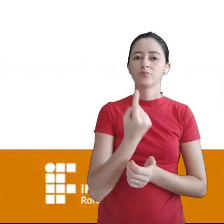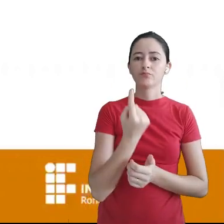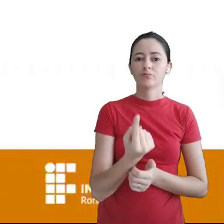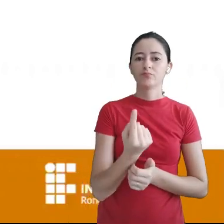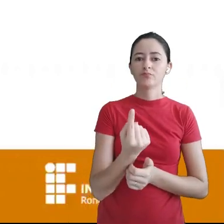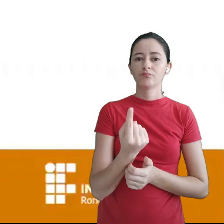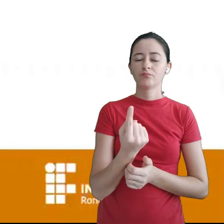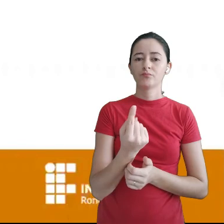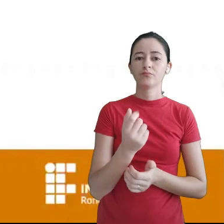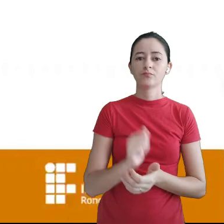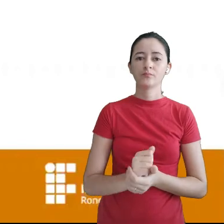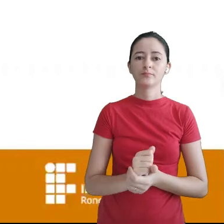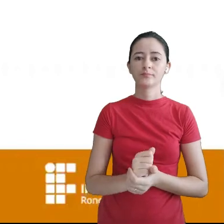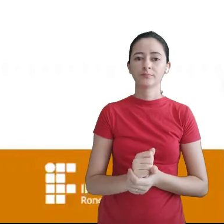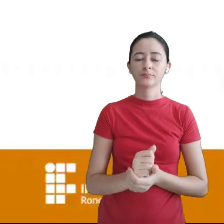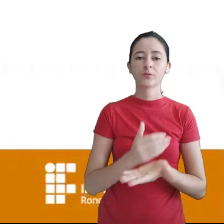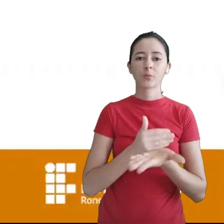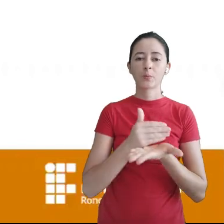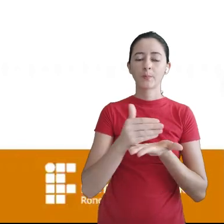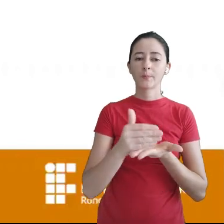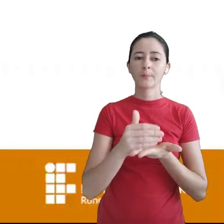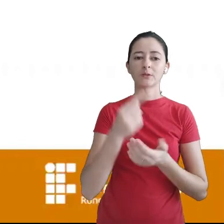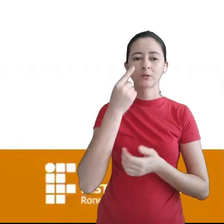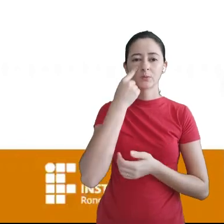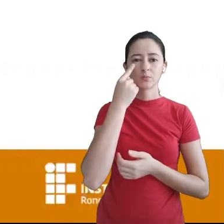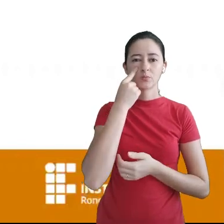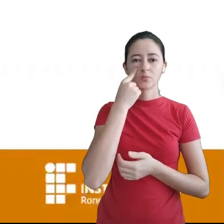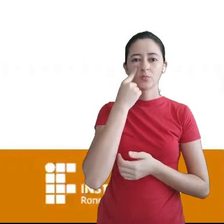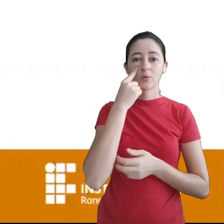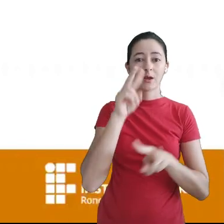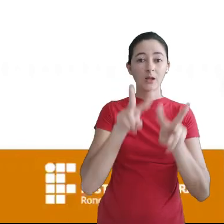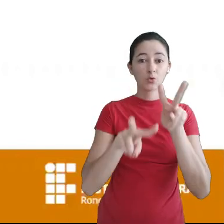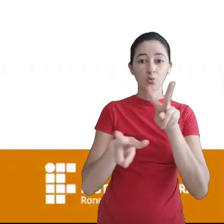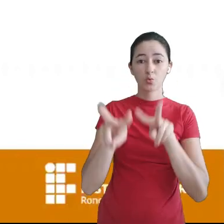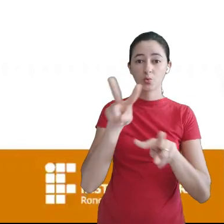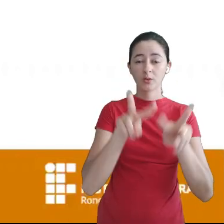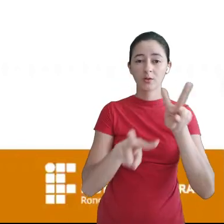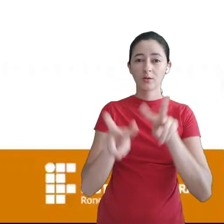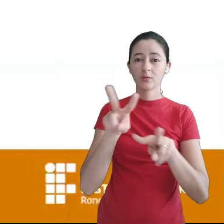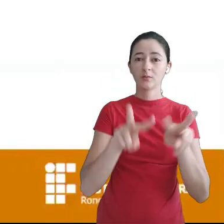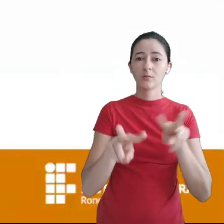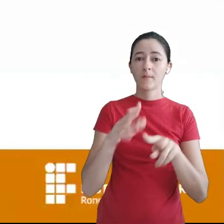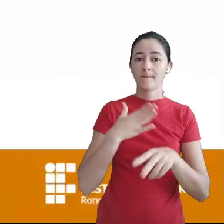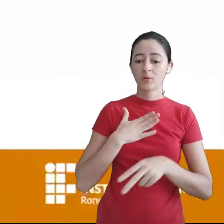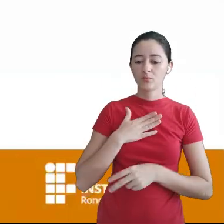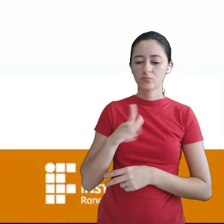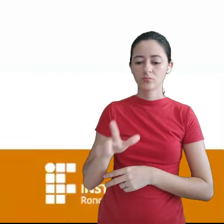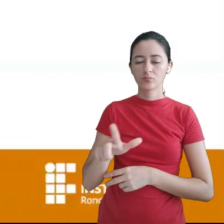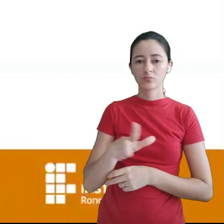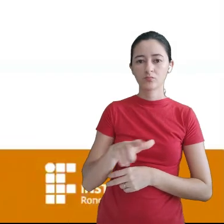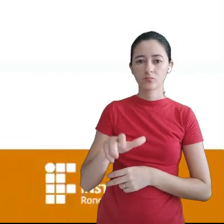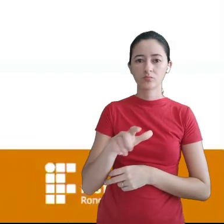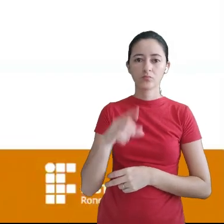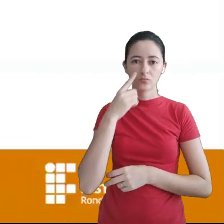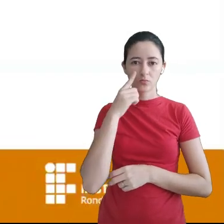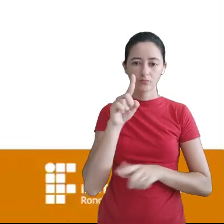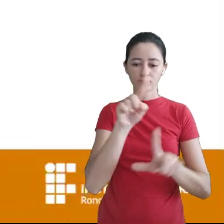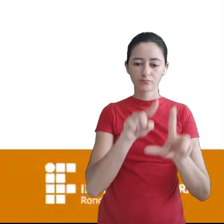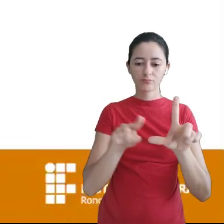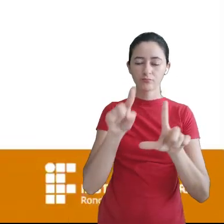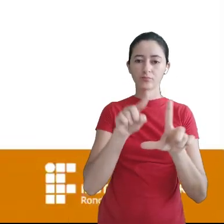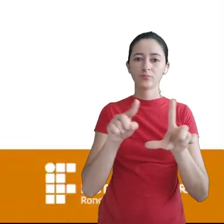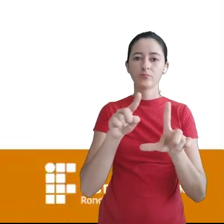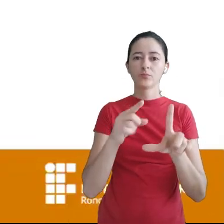vamos fazer a leiturinha, olha só. Um cliente, vou iniciar aqui para colocar aqui, presta atenção nessa leitura, galera. Olha o